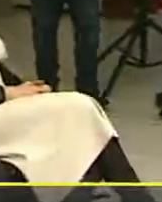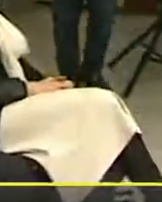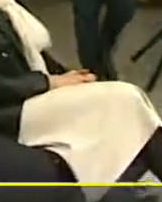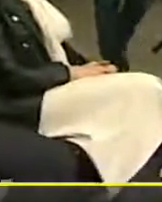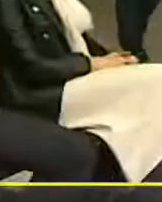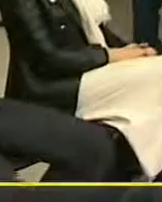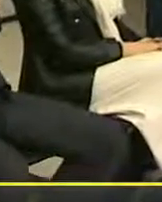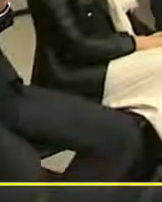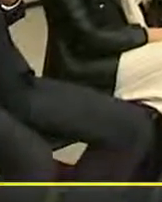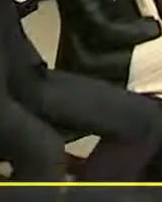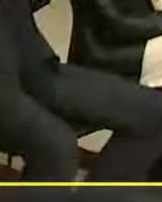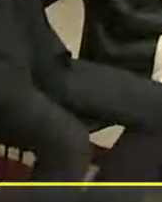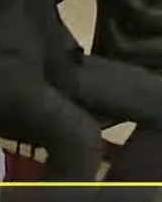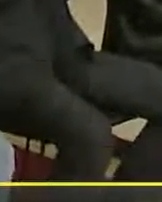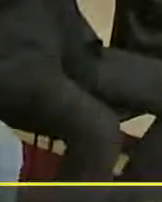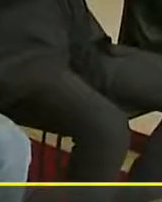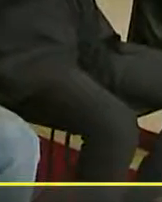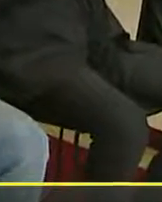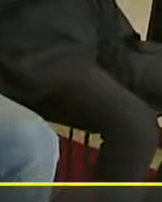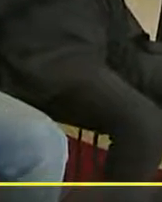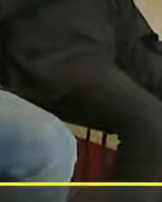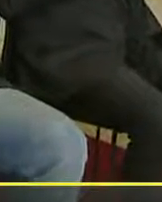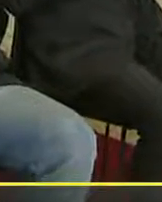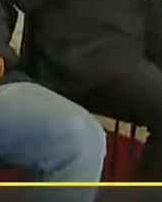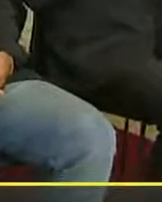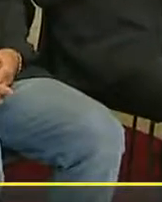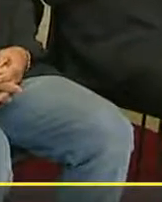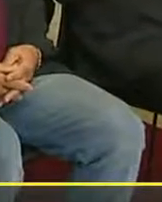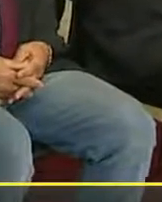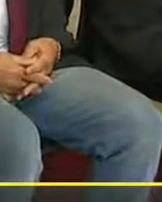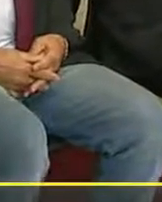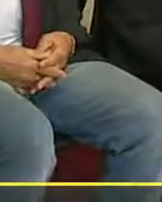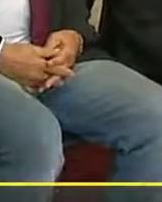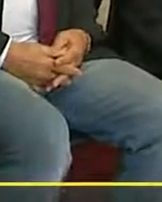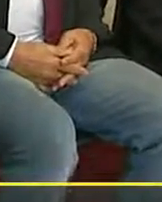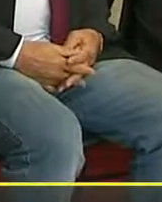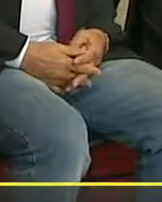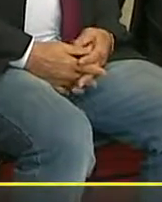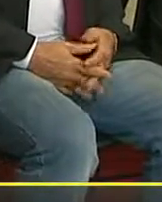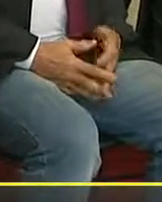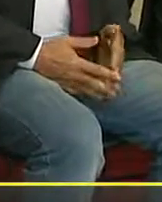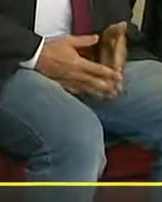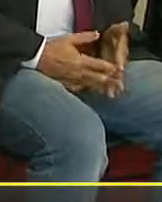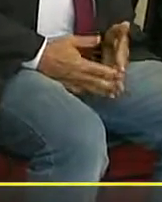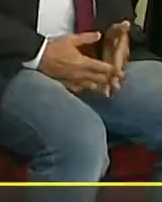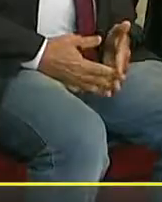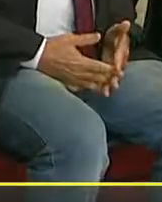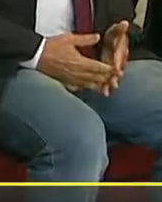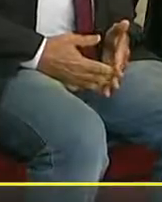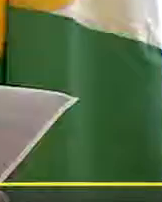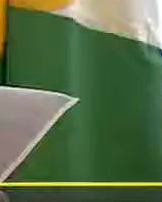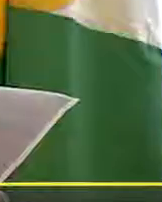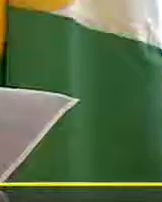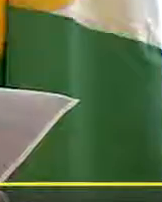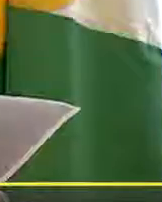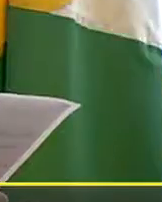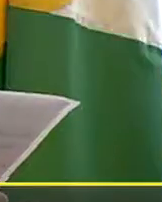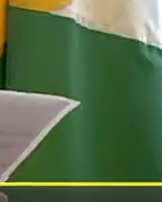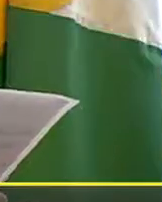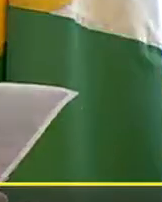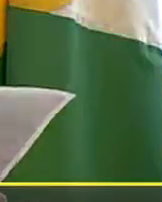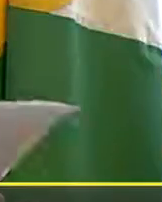e agradecemos ao Santo Amaro zomertijd estamos a presença do deputado Elton beber que nos acompanha de forma virtual